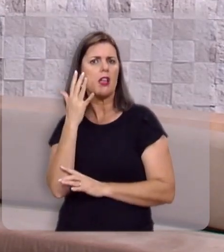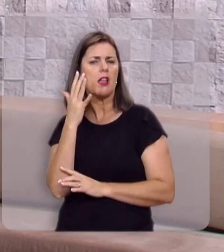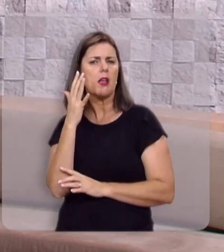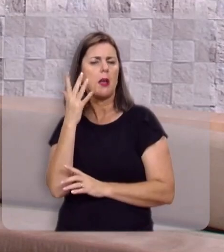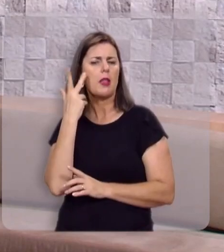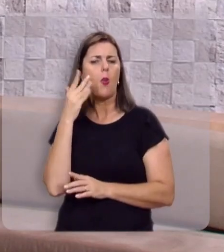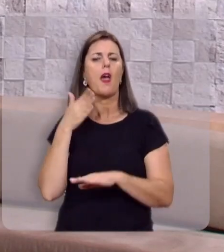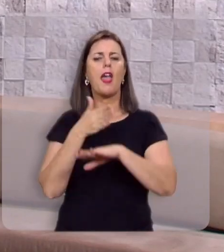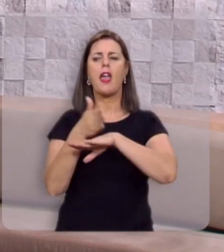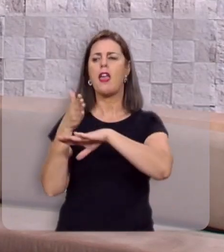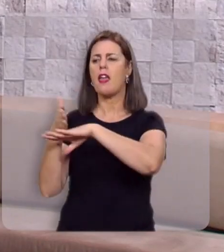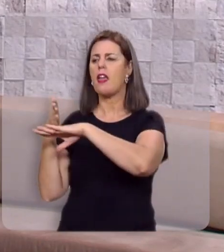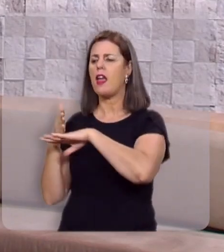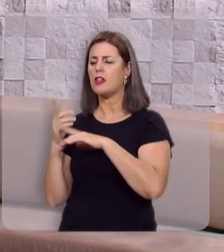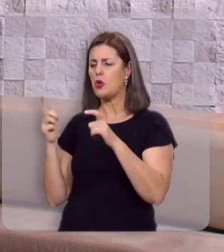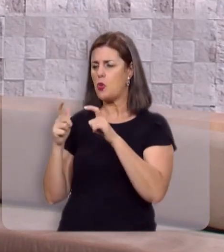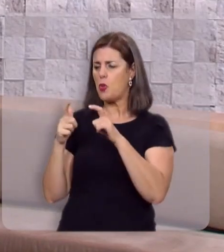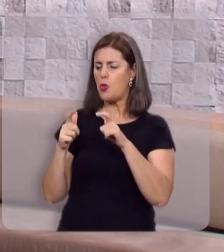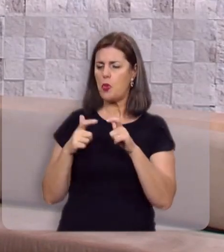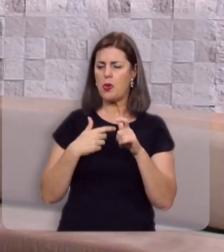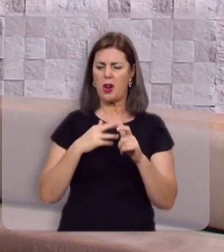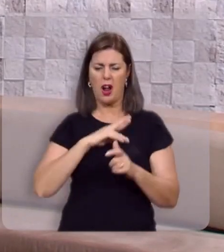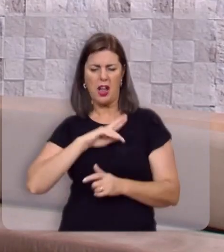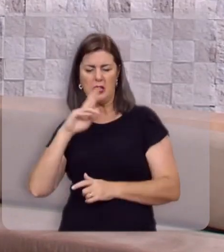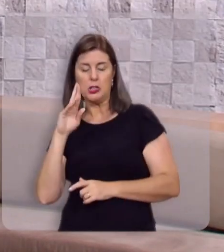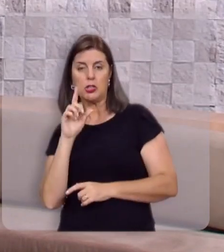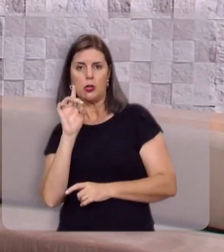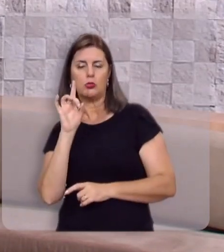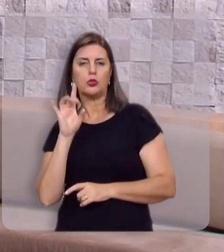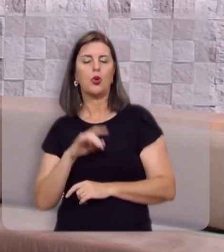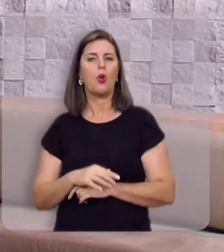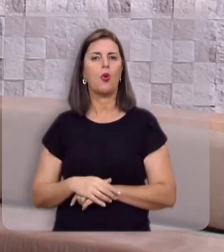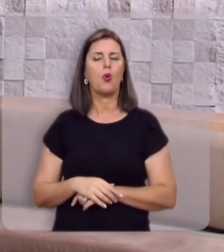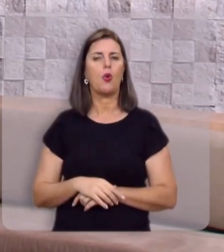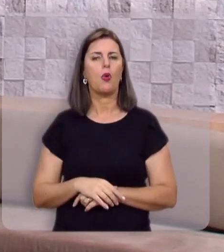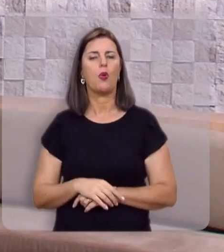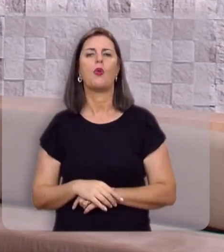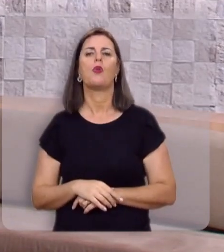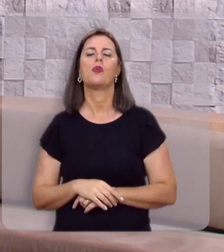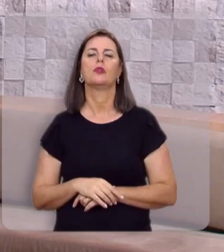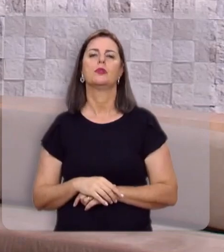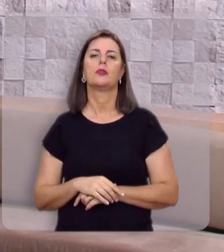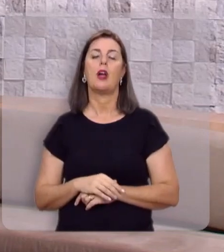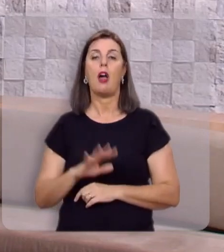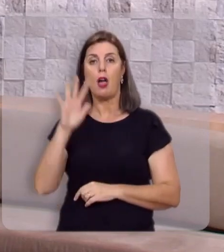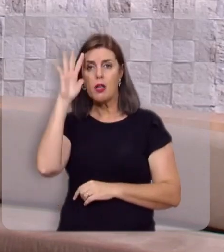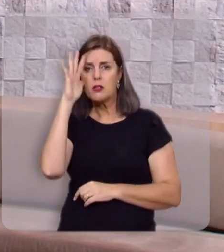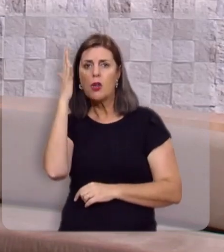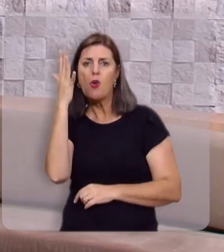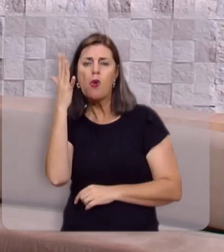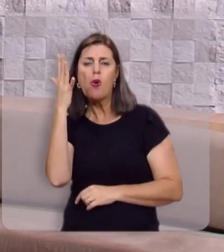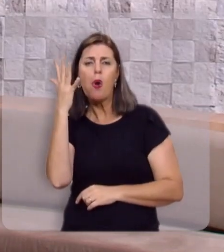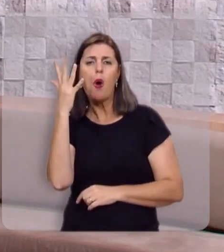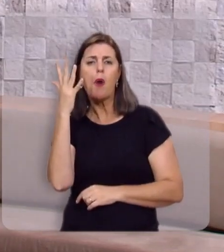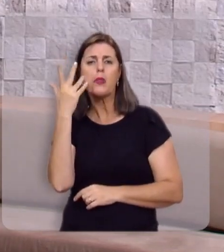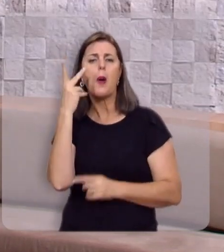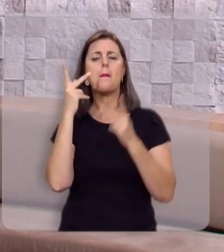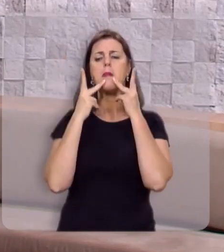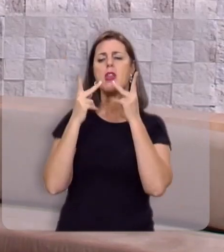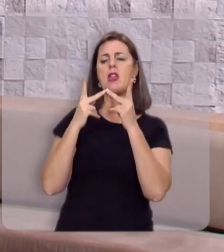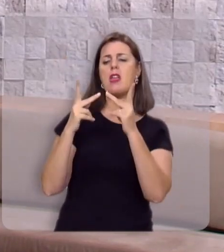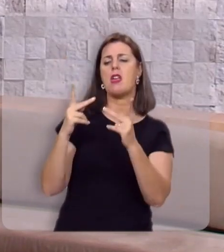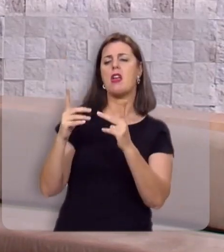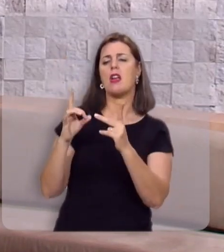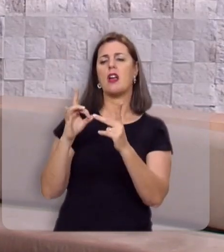não é entrar pelos corredores escuros do sincretismo religioso. A solução não é pregar